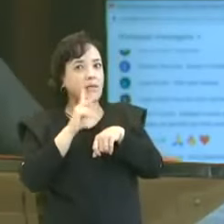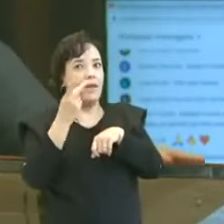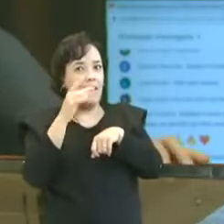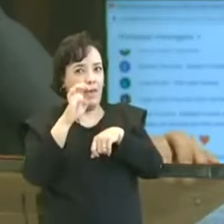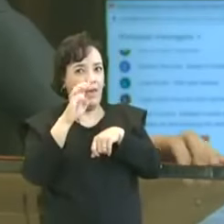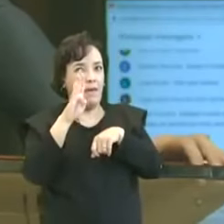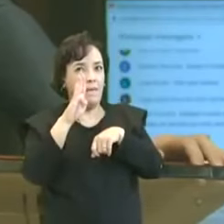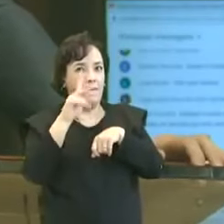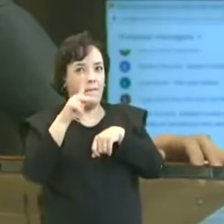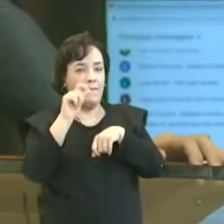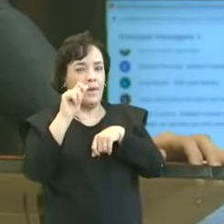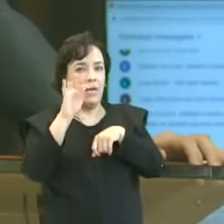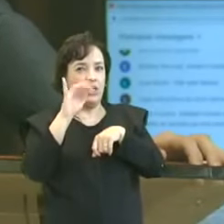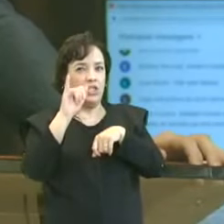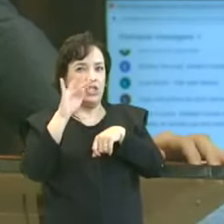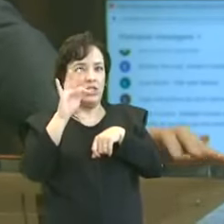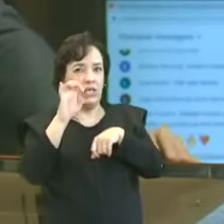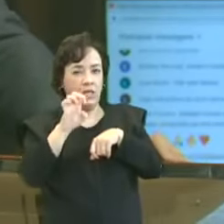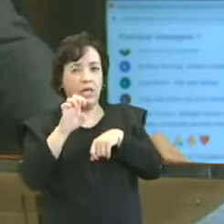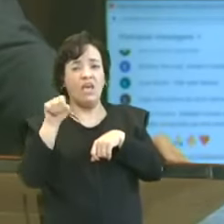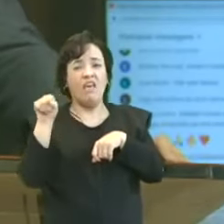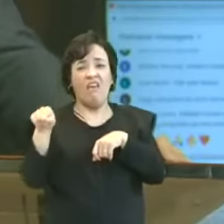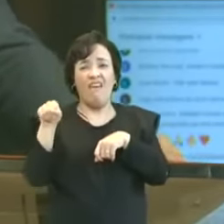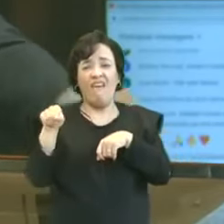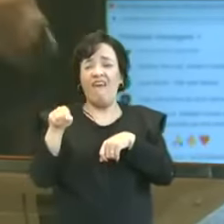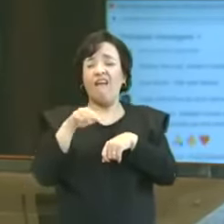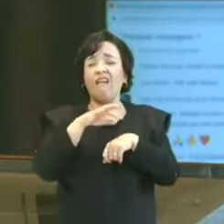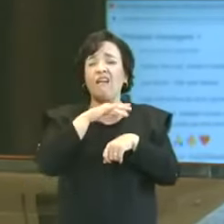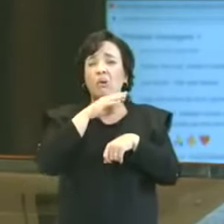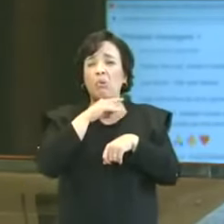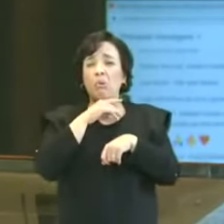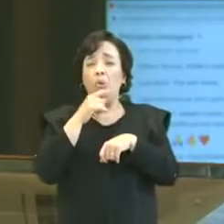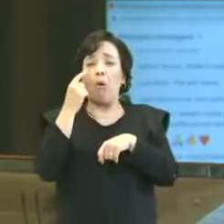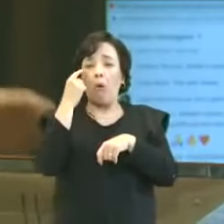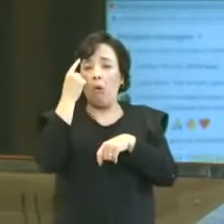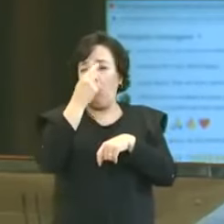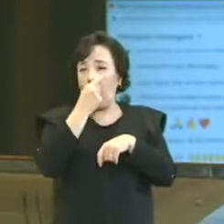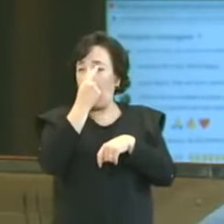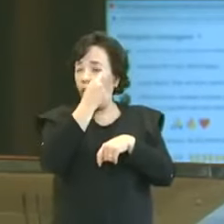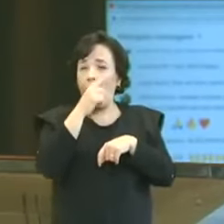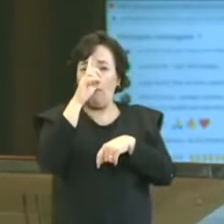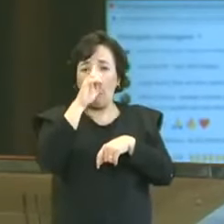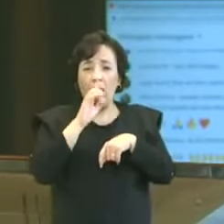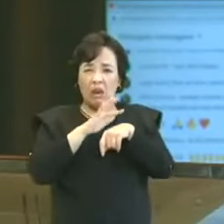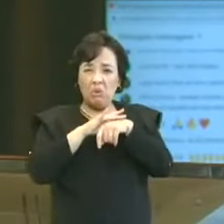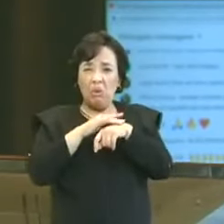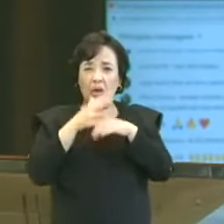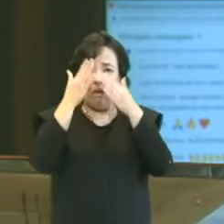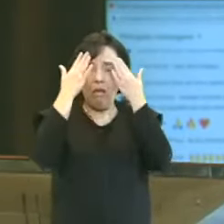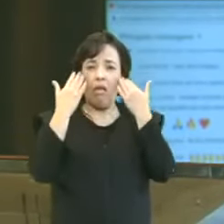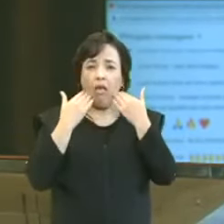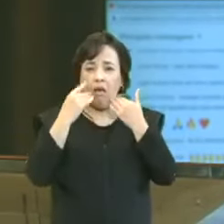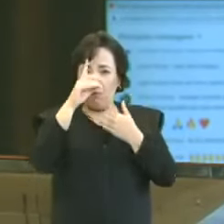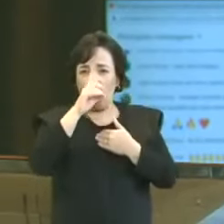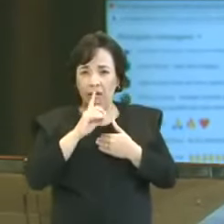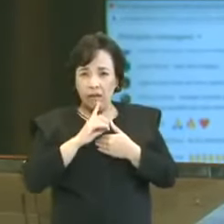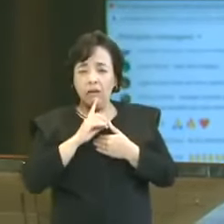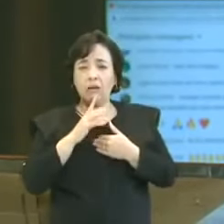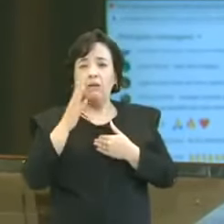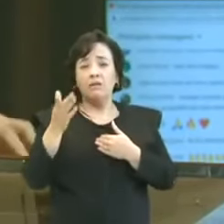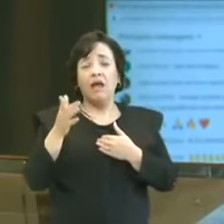tá bom. E ele estava muito mal, os olhos já bem amarelados. E os médicos já